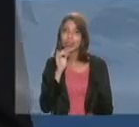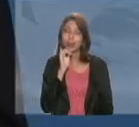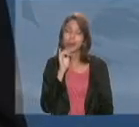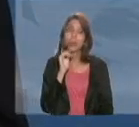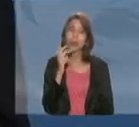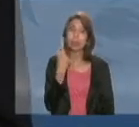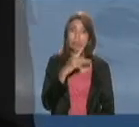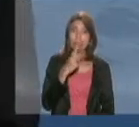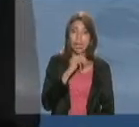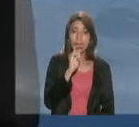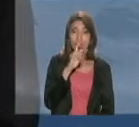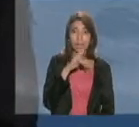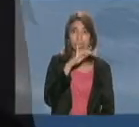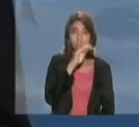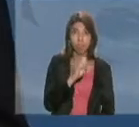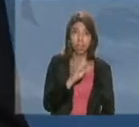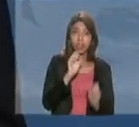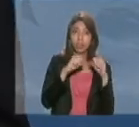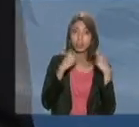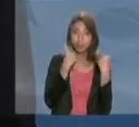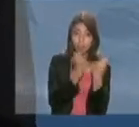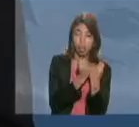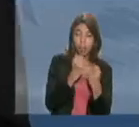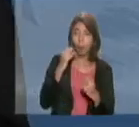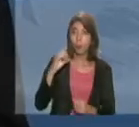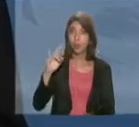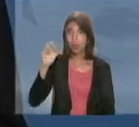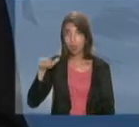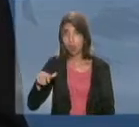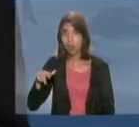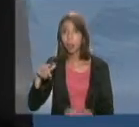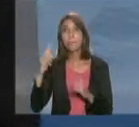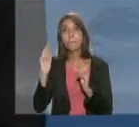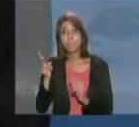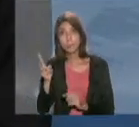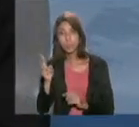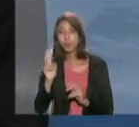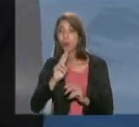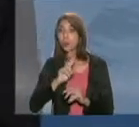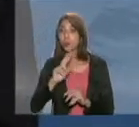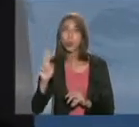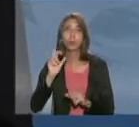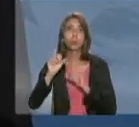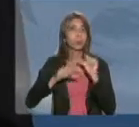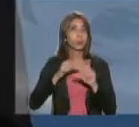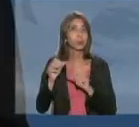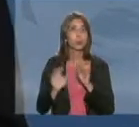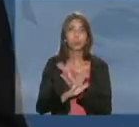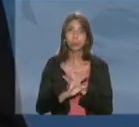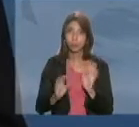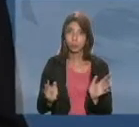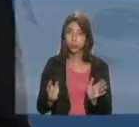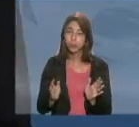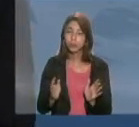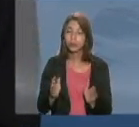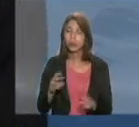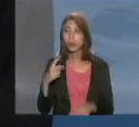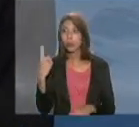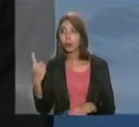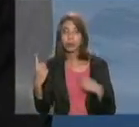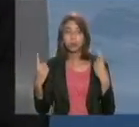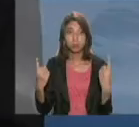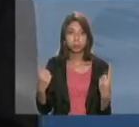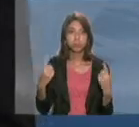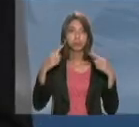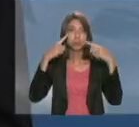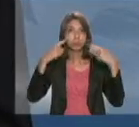São Paulo. Quando joga o Milan, é o San Siro, mas é o mesmo estádio que apenas troca de nome. É um estádio único para jogar o